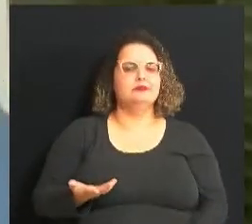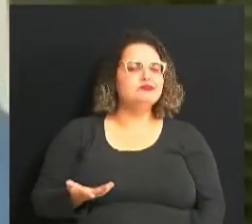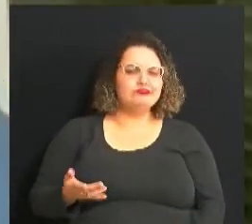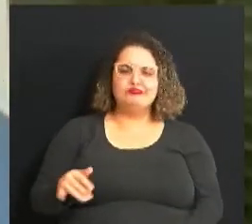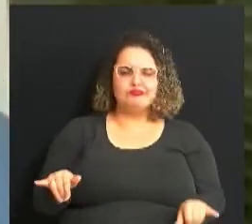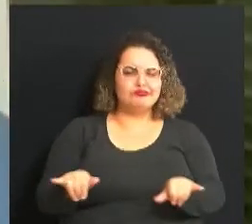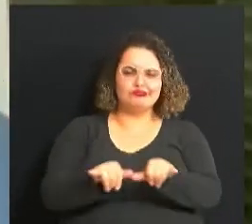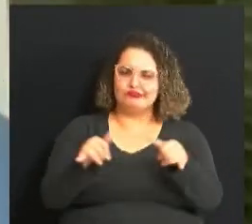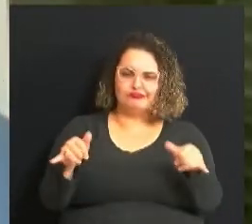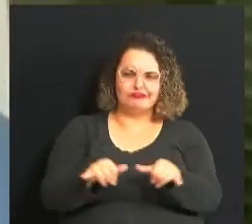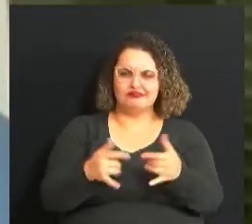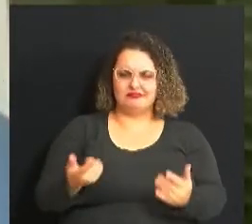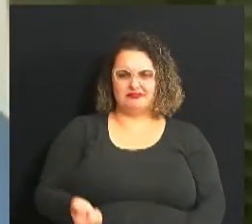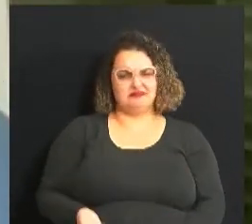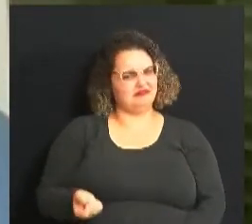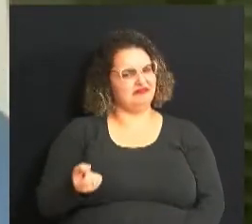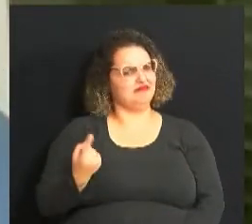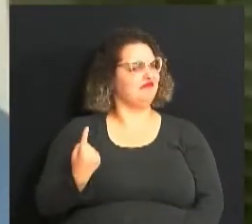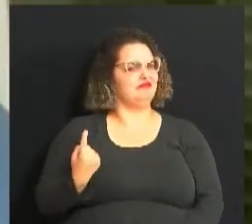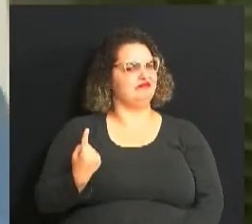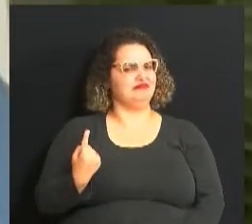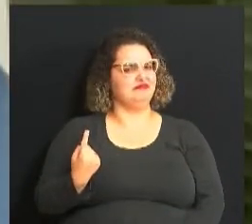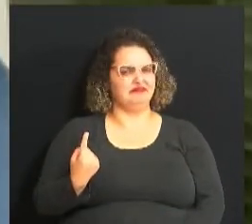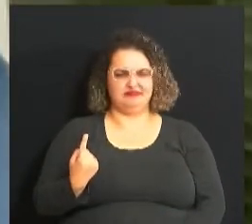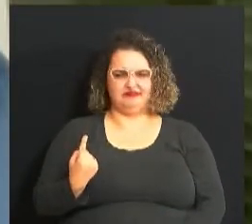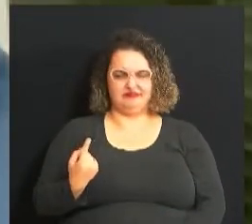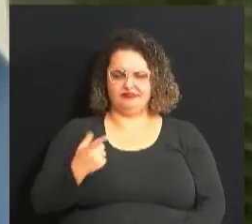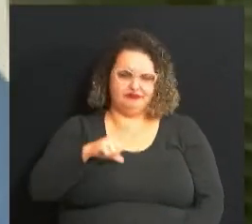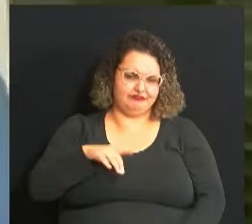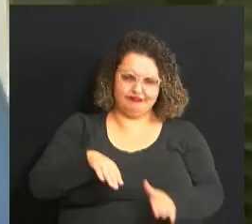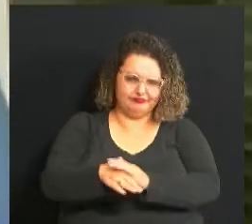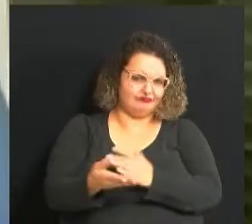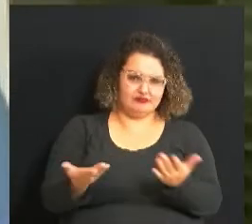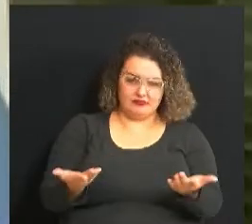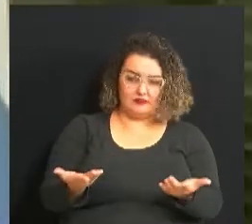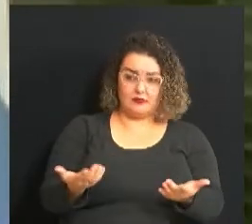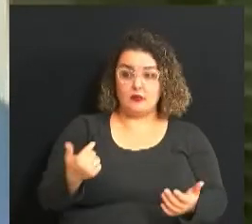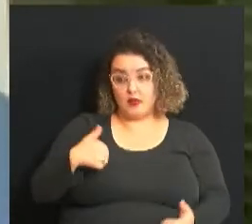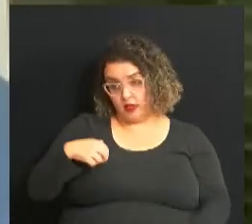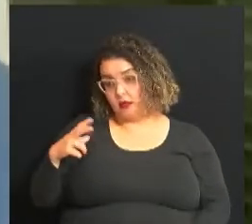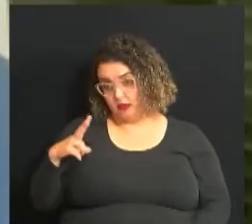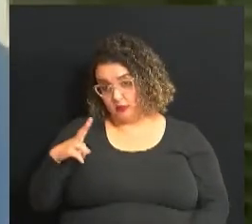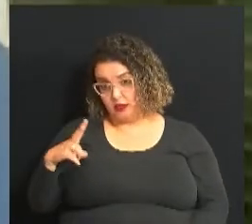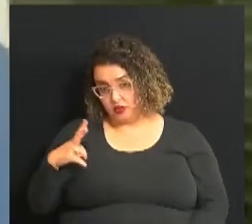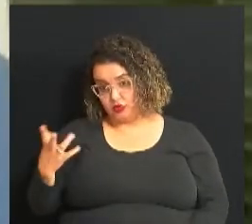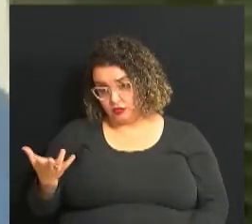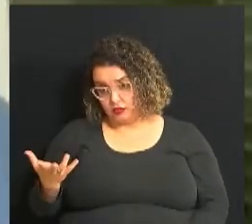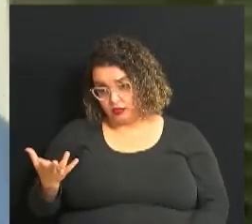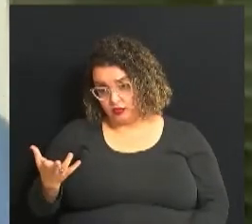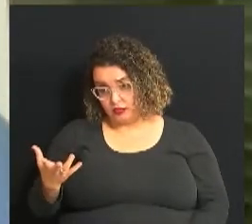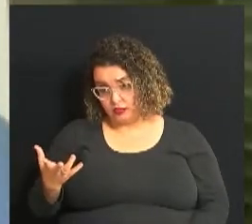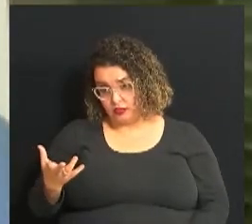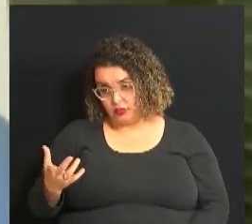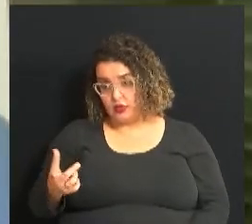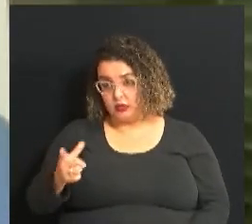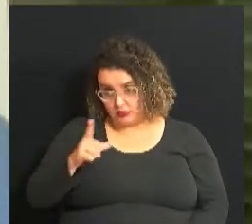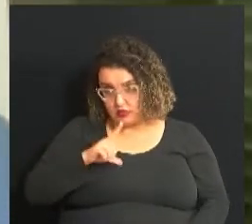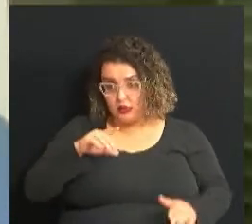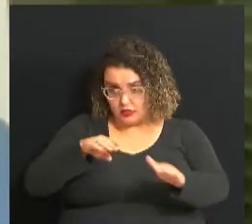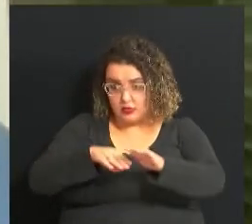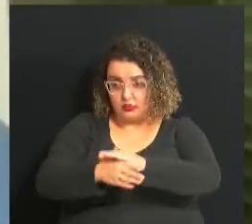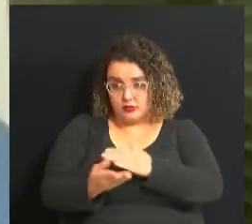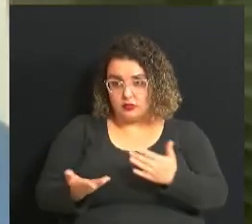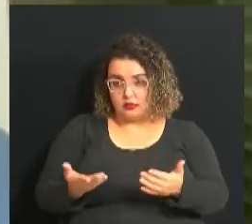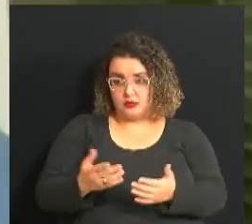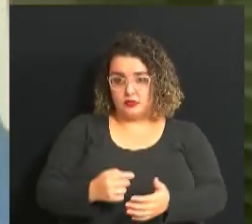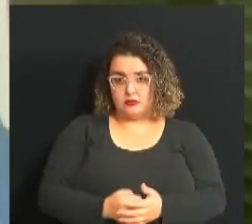é esquisito ele ter esse costume. Eu, particularmente, eu tenho esse costume,